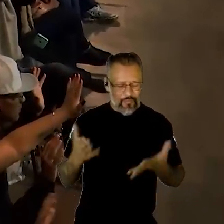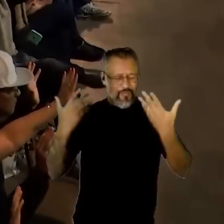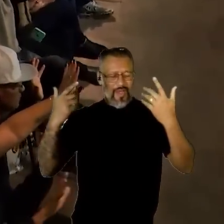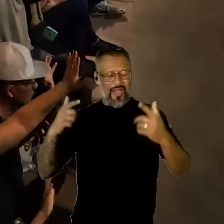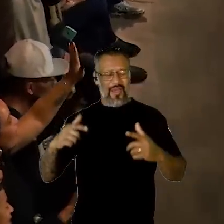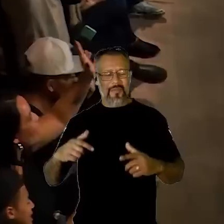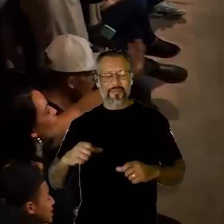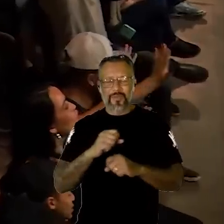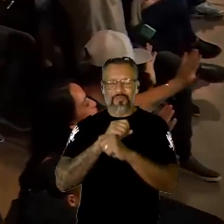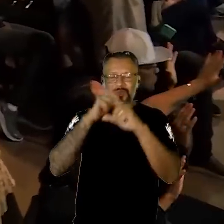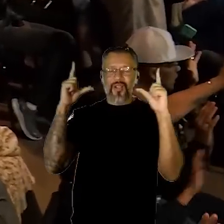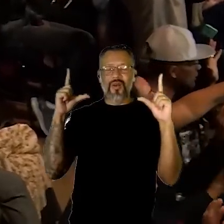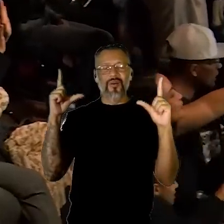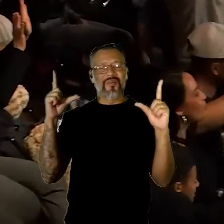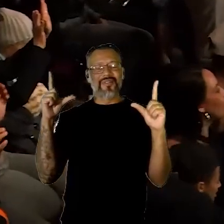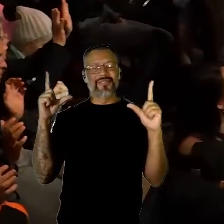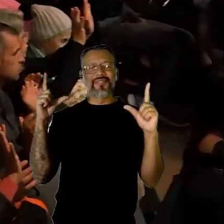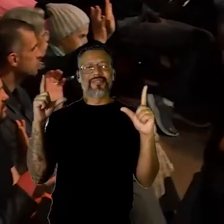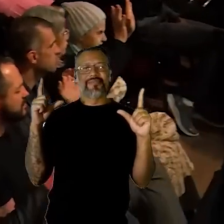ressuscita espírito